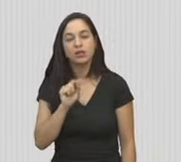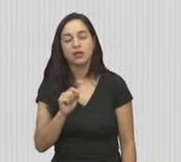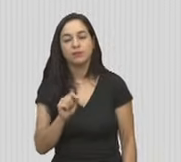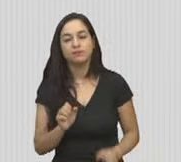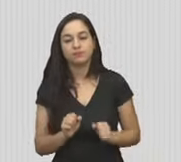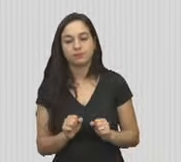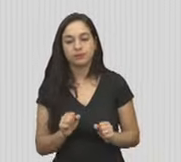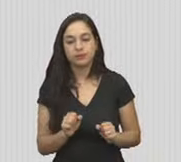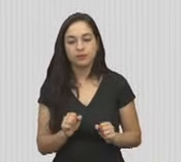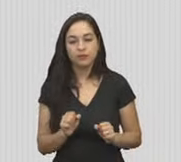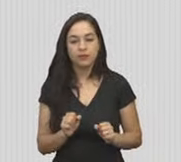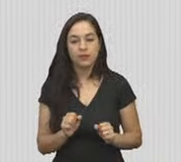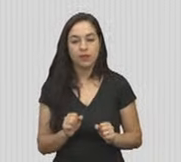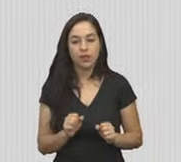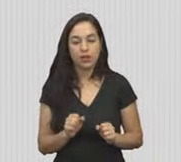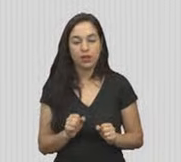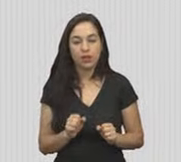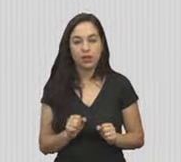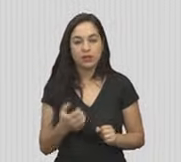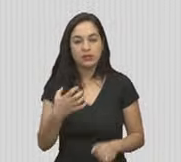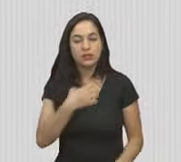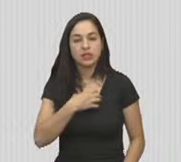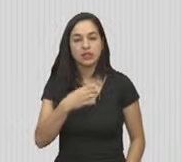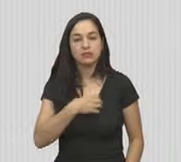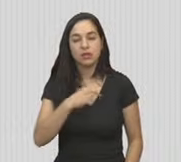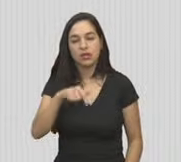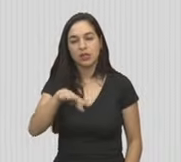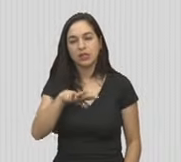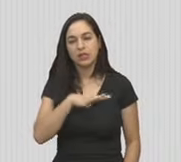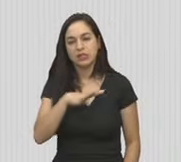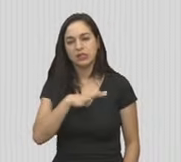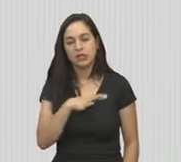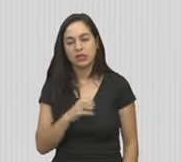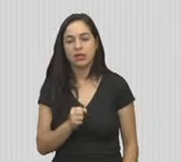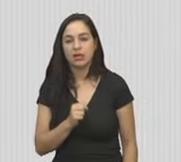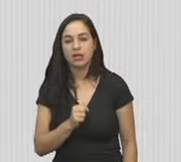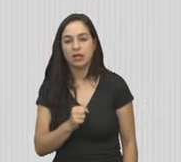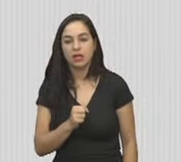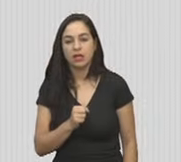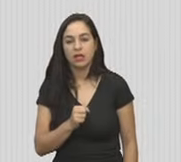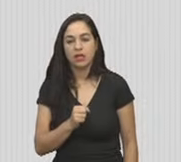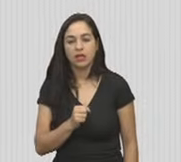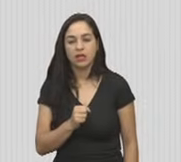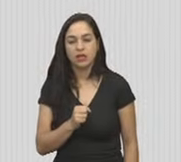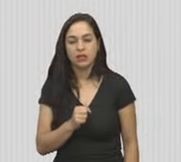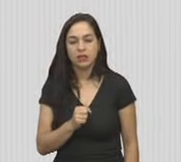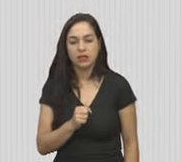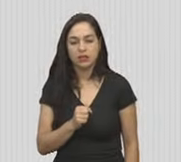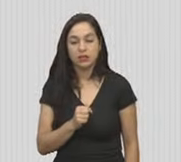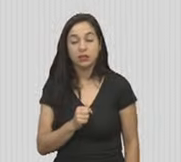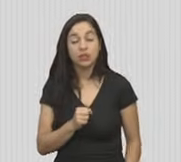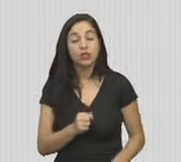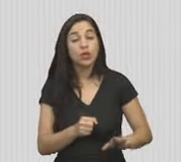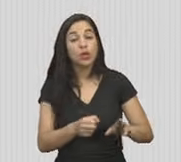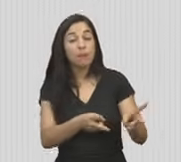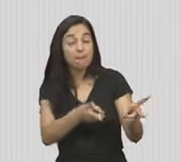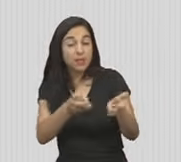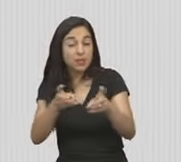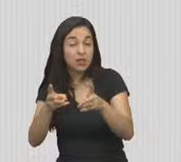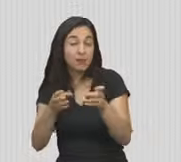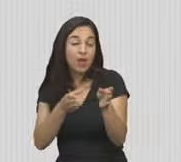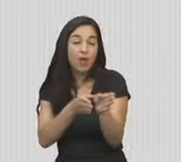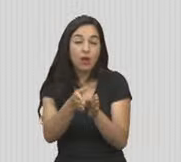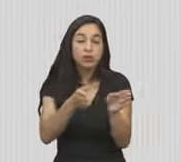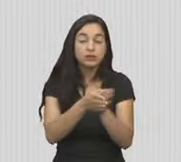passa a ser o primeiro sensor da cidade. É ele que vai dar essa contribuição de observar, de orientar, e